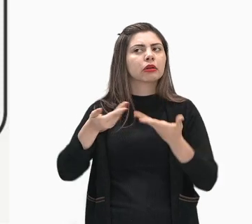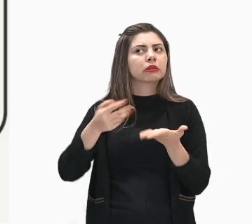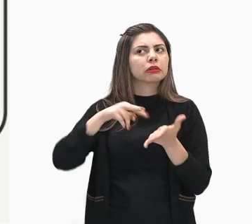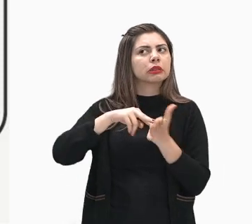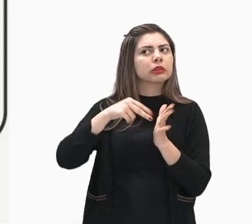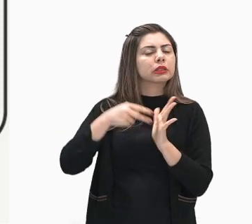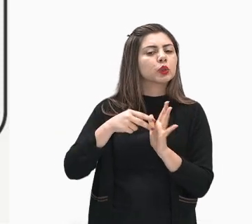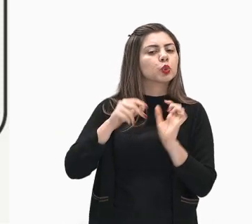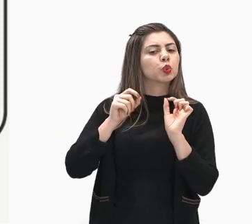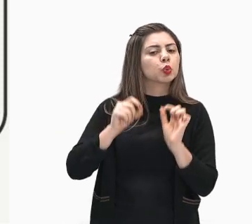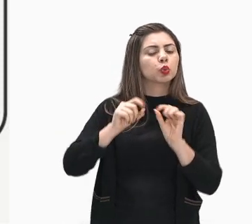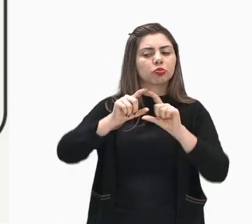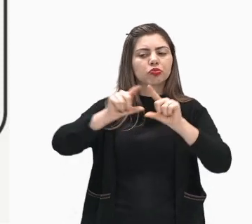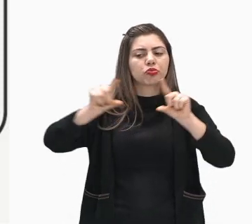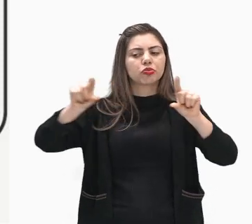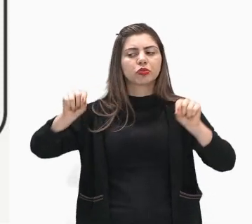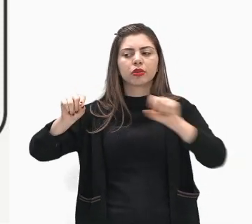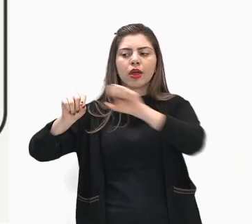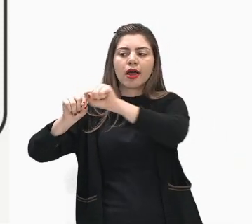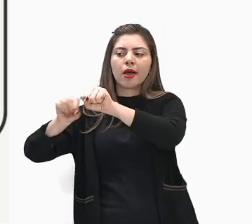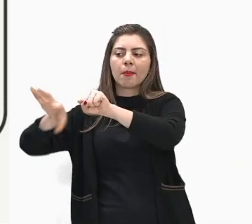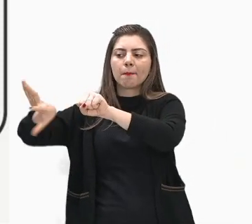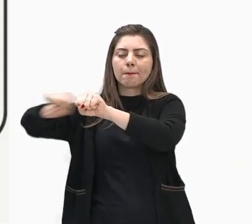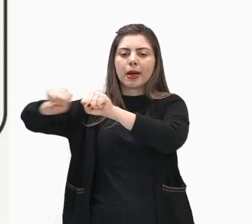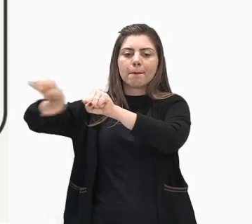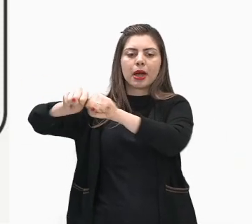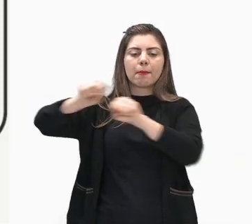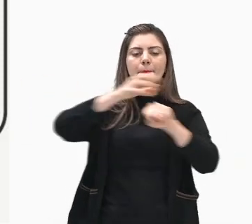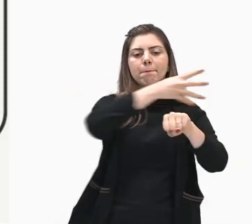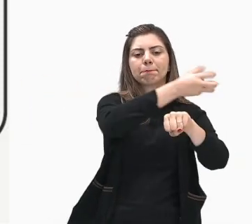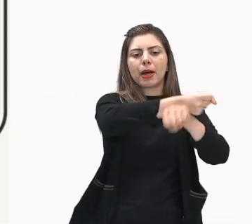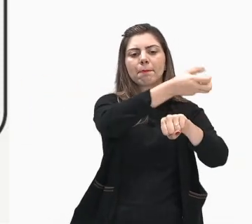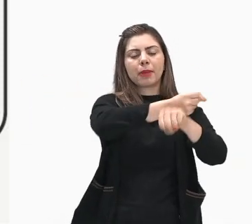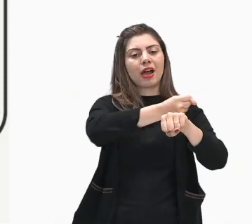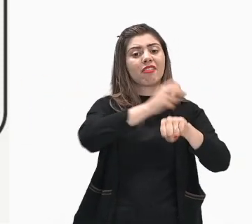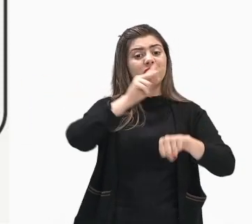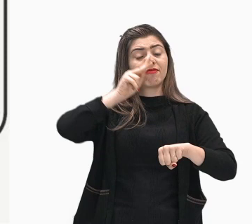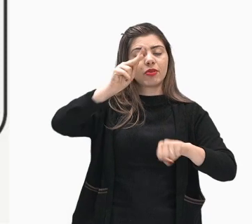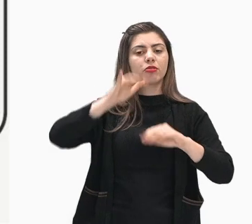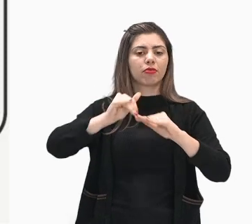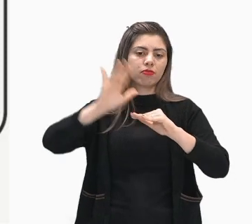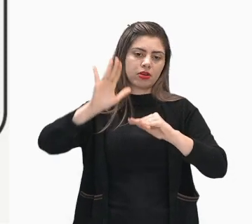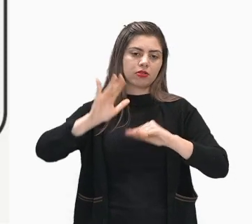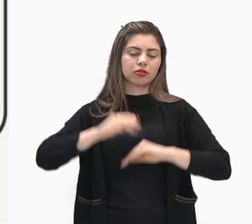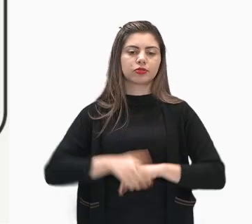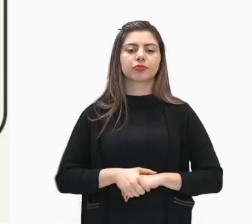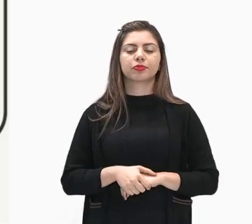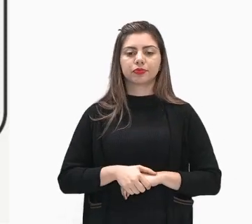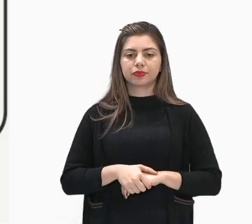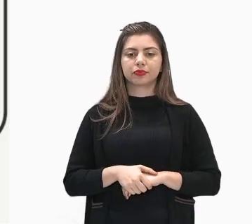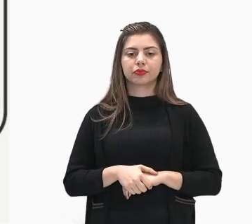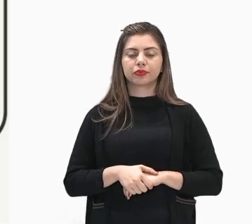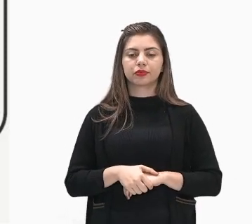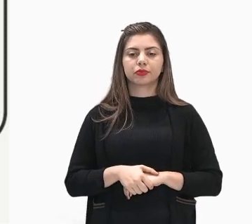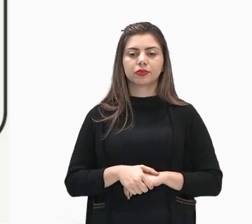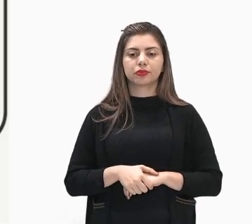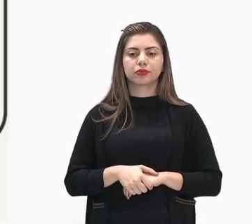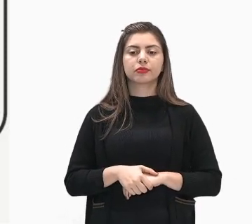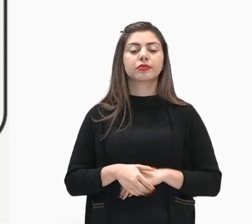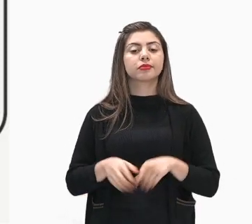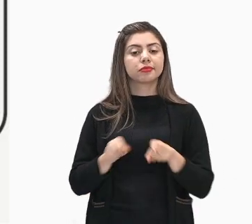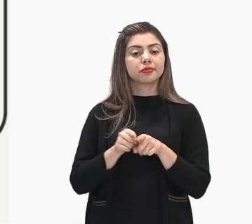polos o ímã, o campo magnético é muito maior. Você também deve observar que na